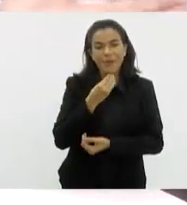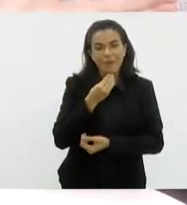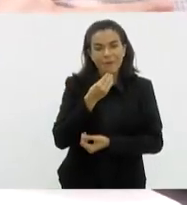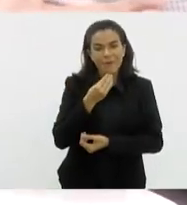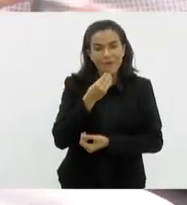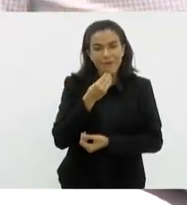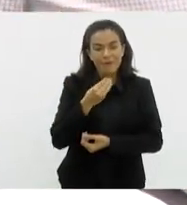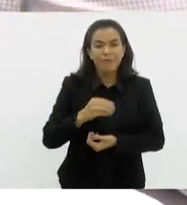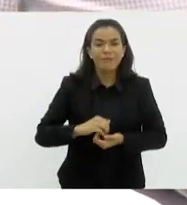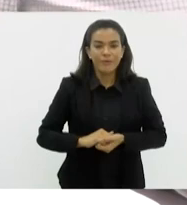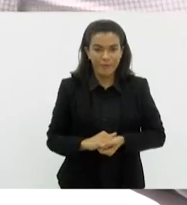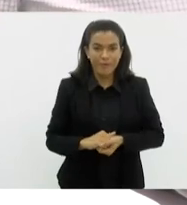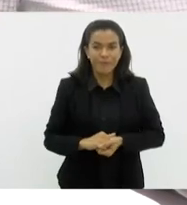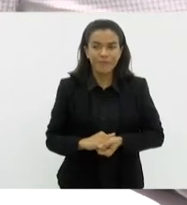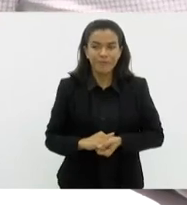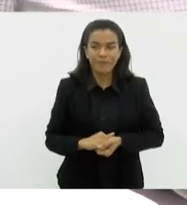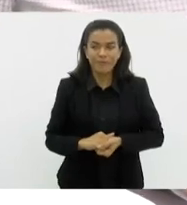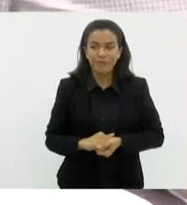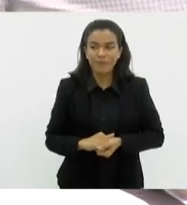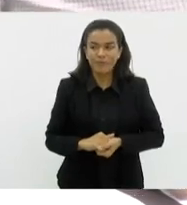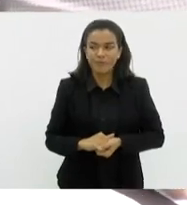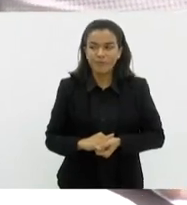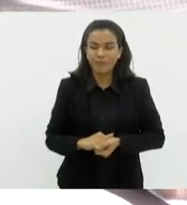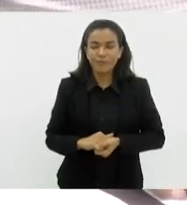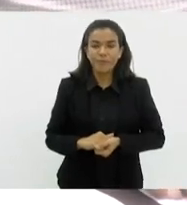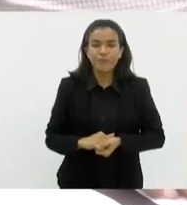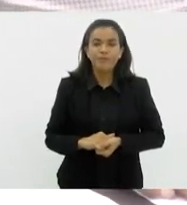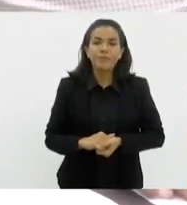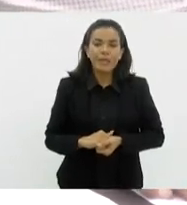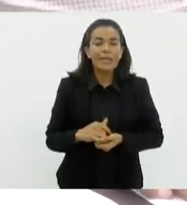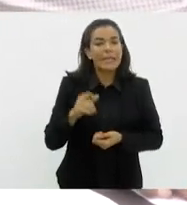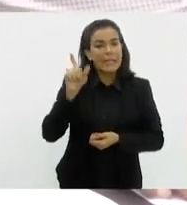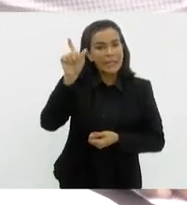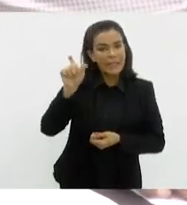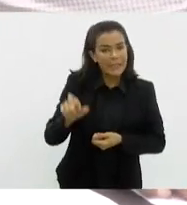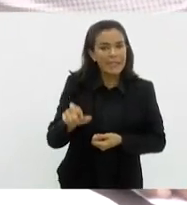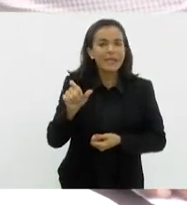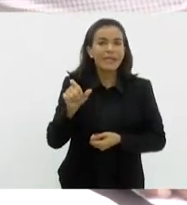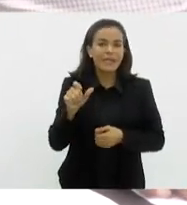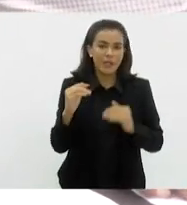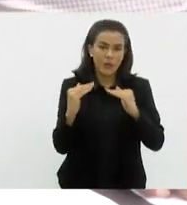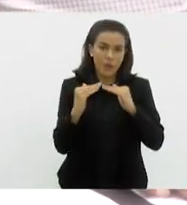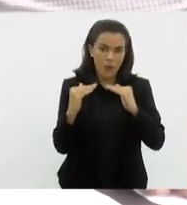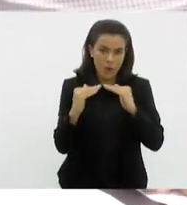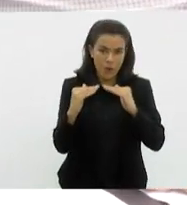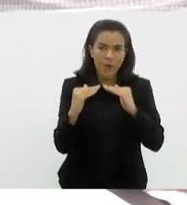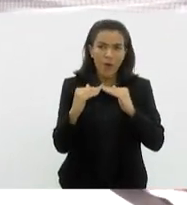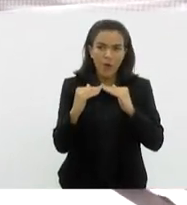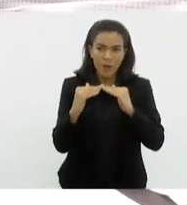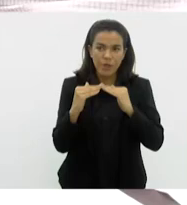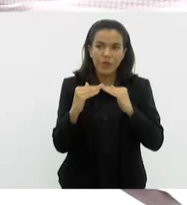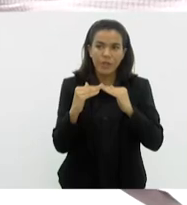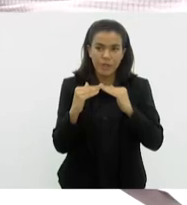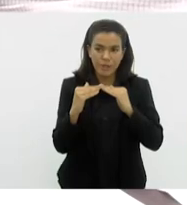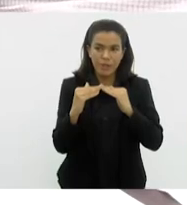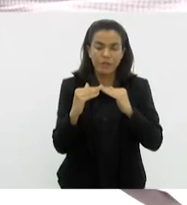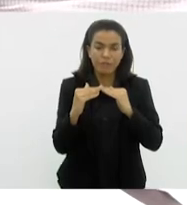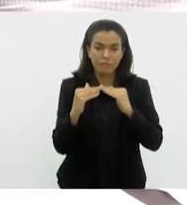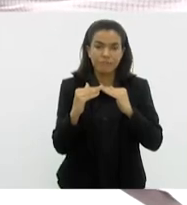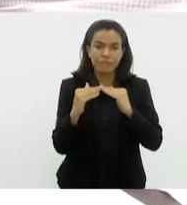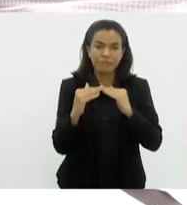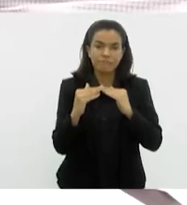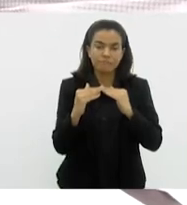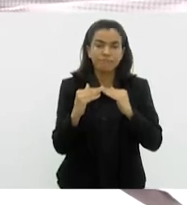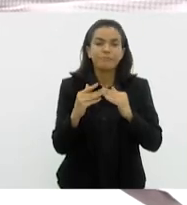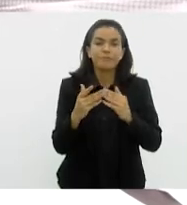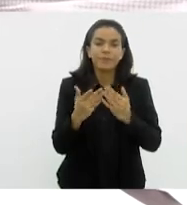costuma fazer quando vai pedir uma anexação, e ele até concorda, mas ele disse para eu pedir vista para uma sessão,